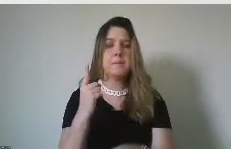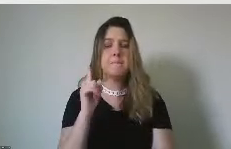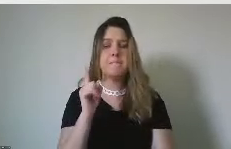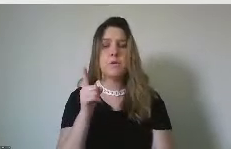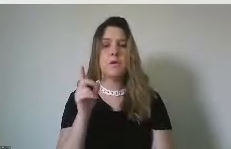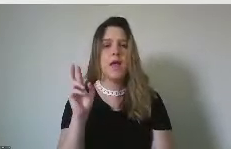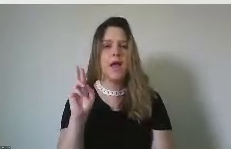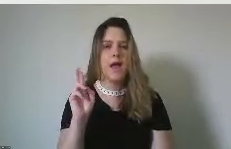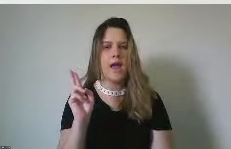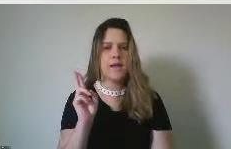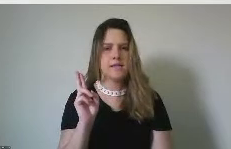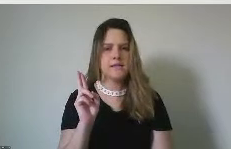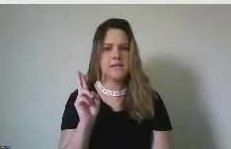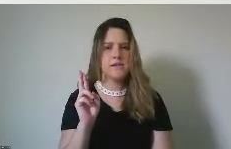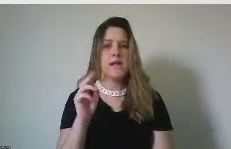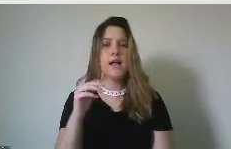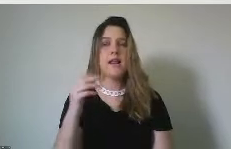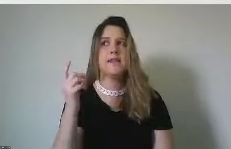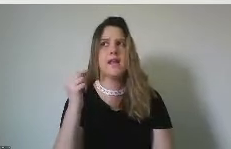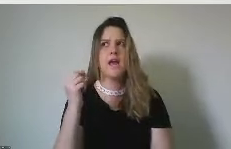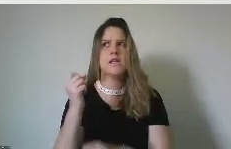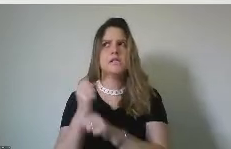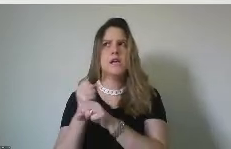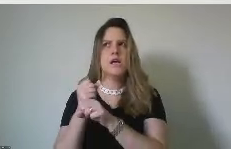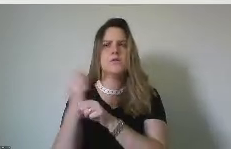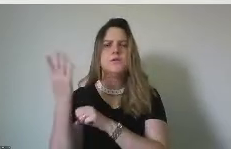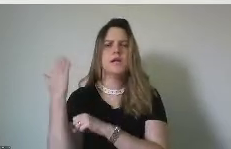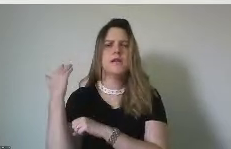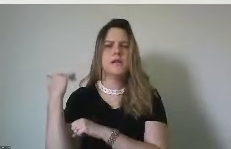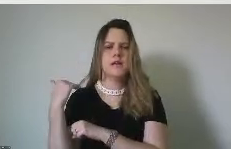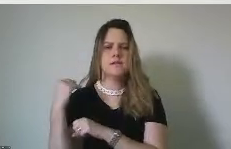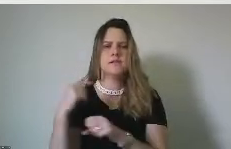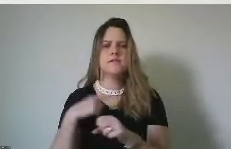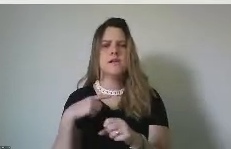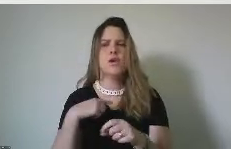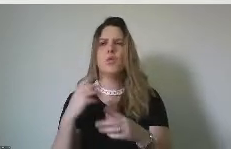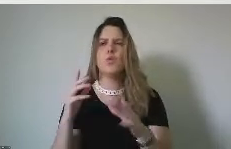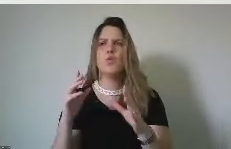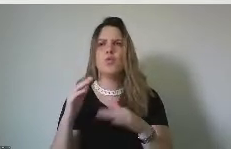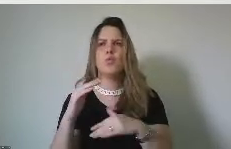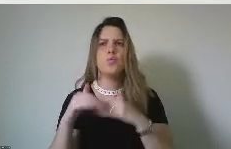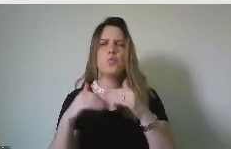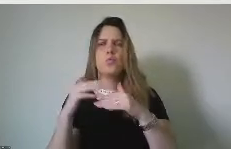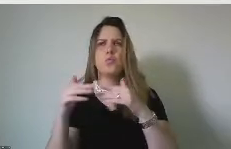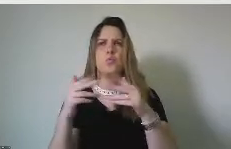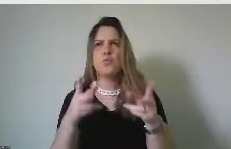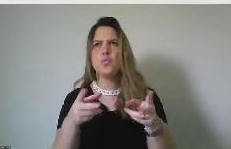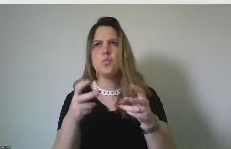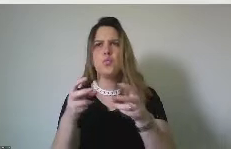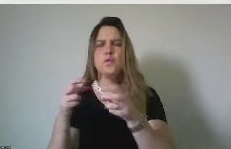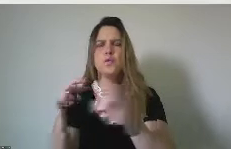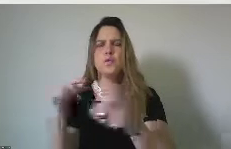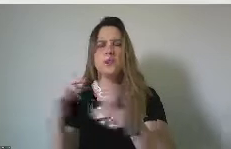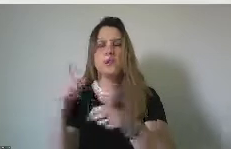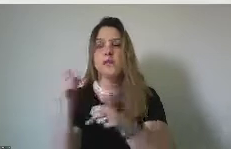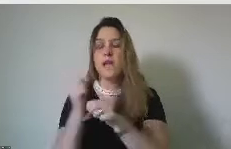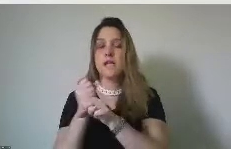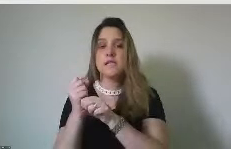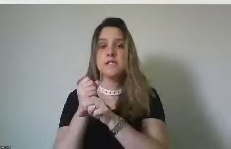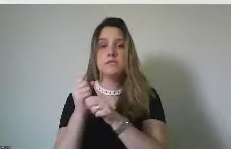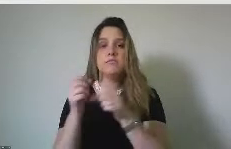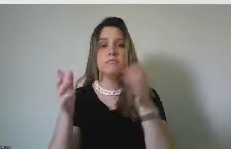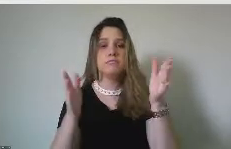a 10 anos atrás e mantido seus investimentos nesses 10 anos reinvestindo também